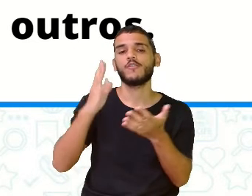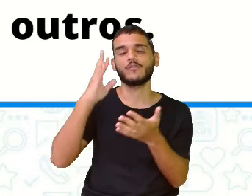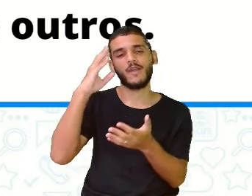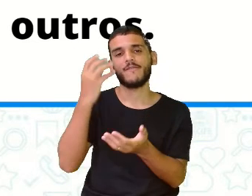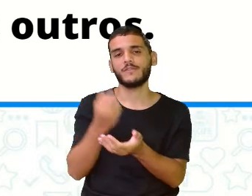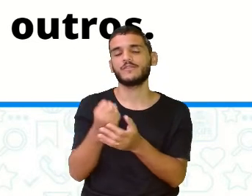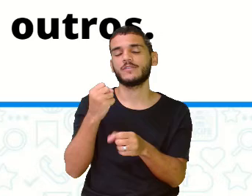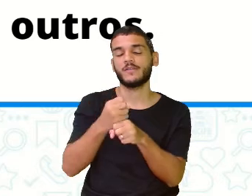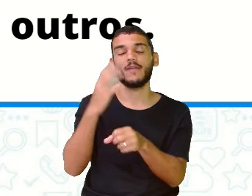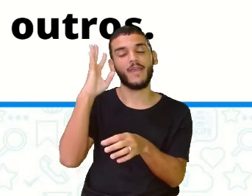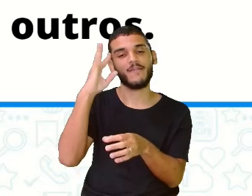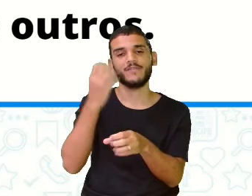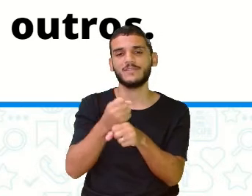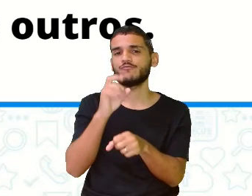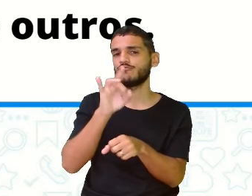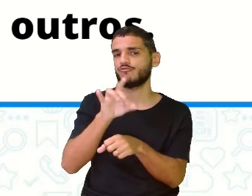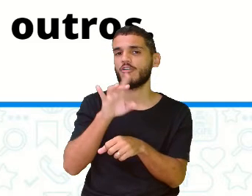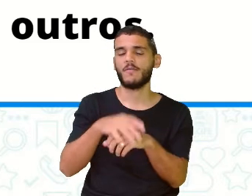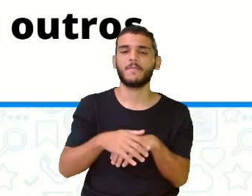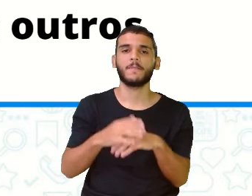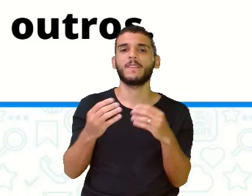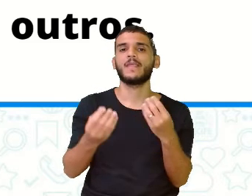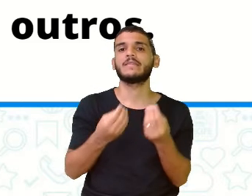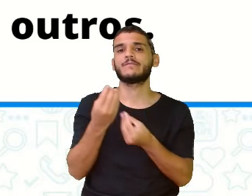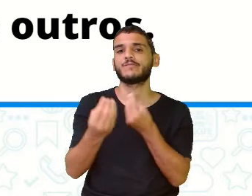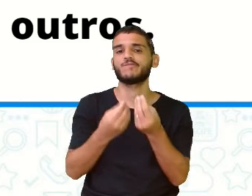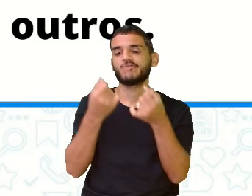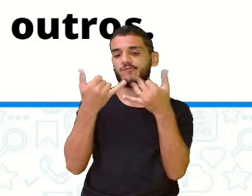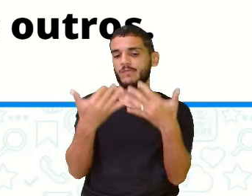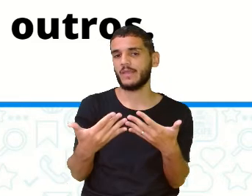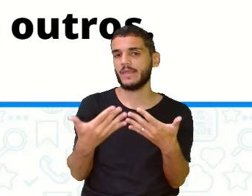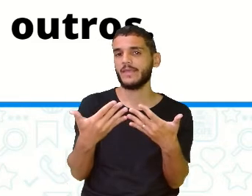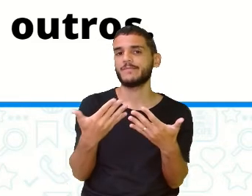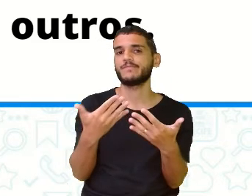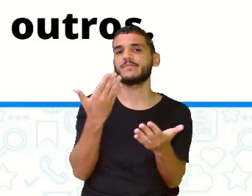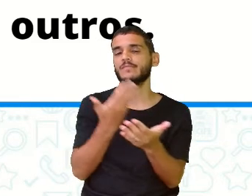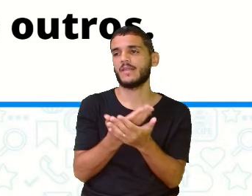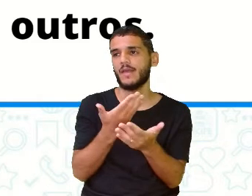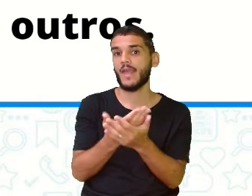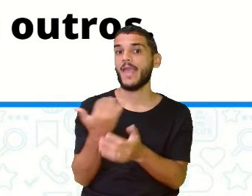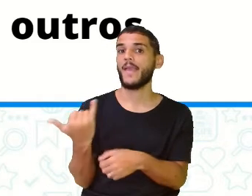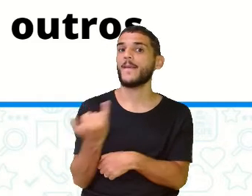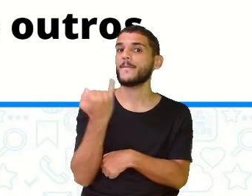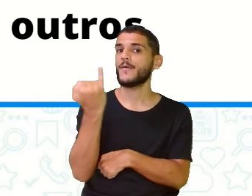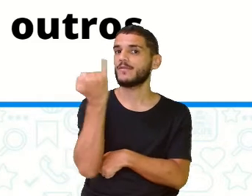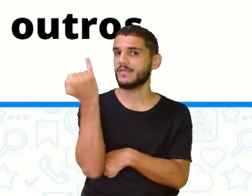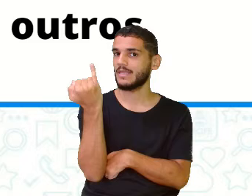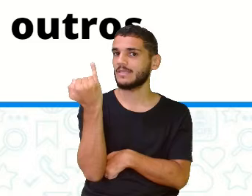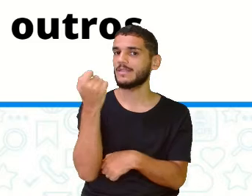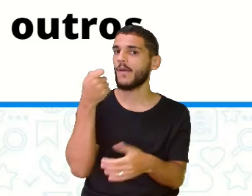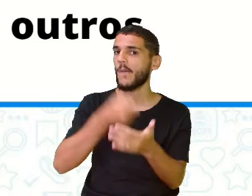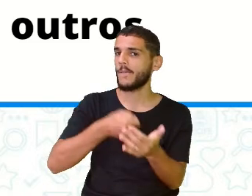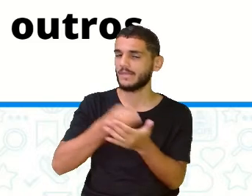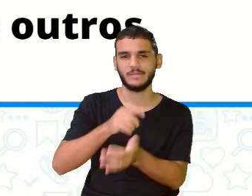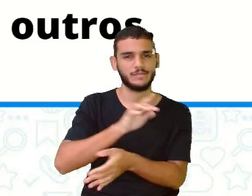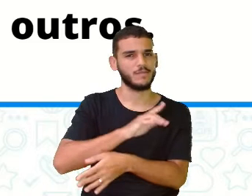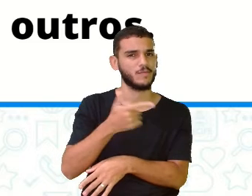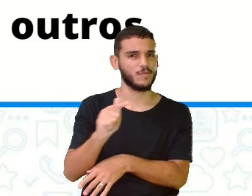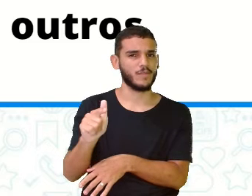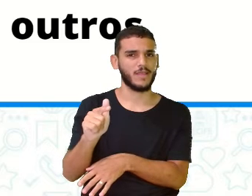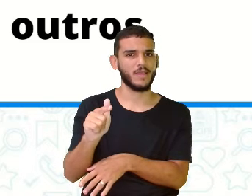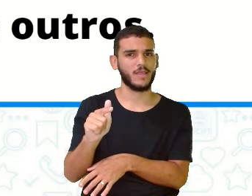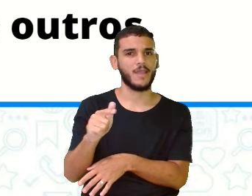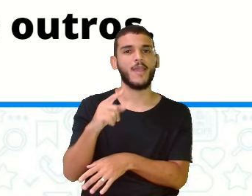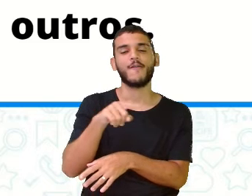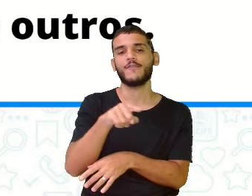aquela reforçada. E como eu falei no início da aula, é importante, não é obrigado, mas é importante que você tenha um